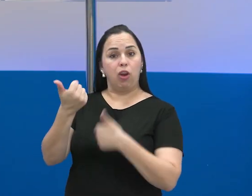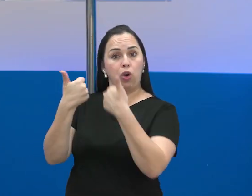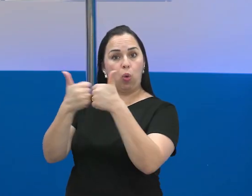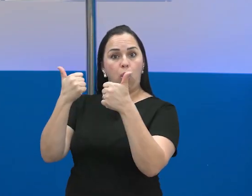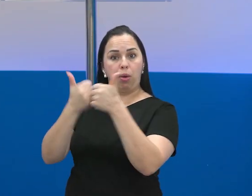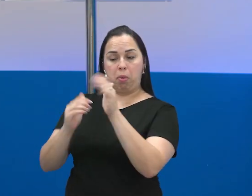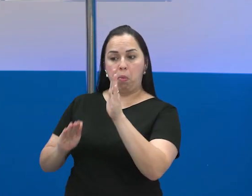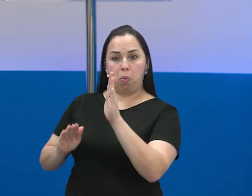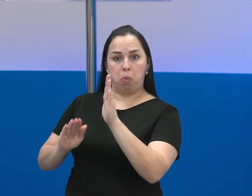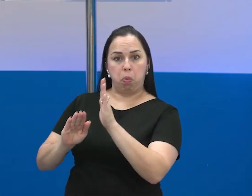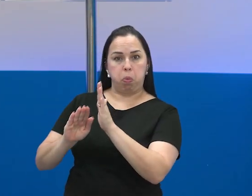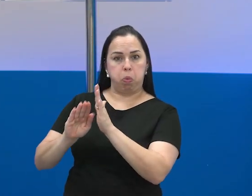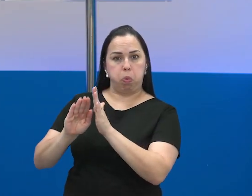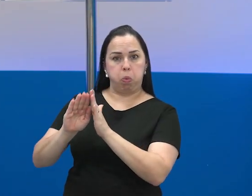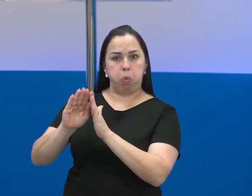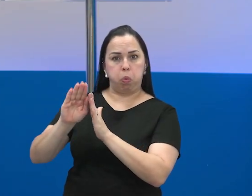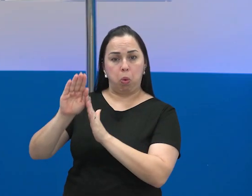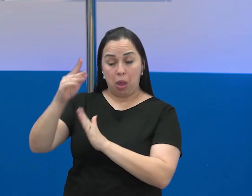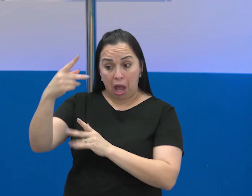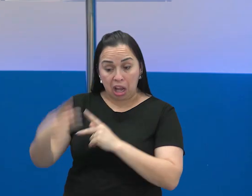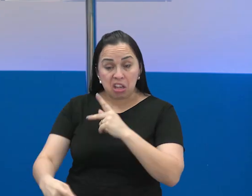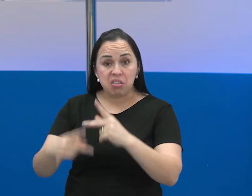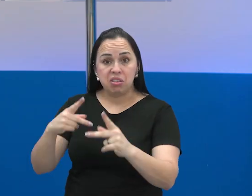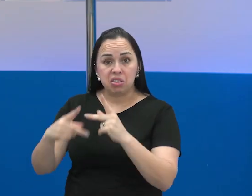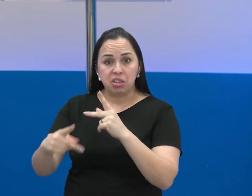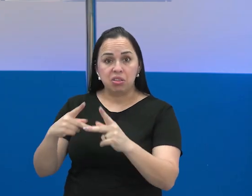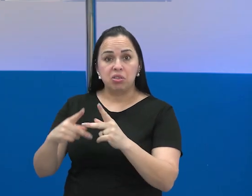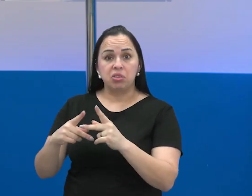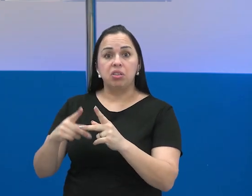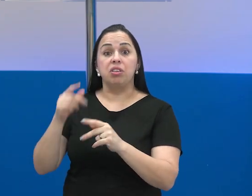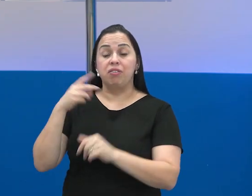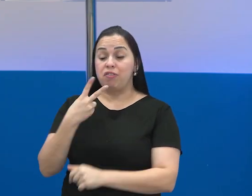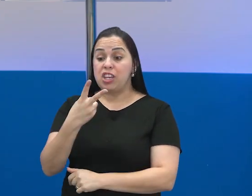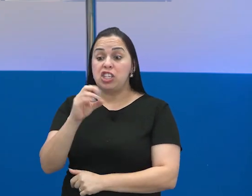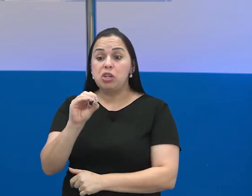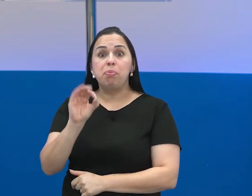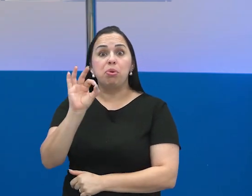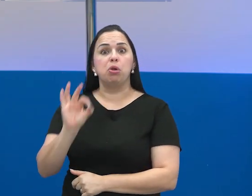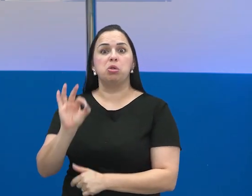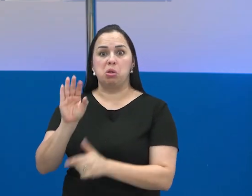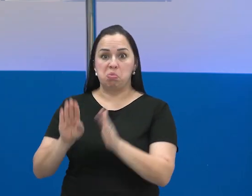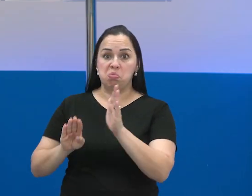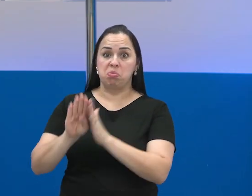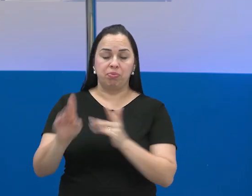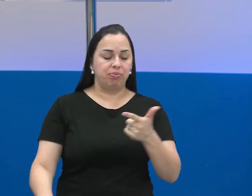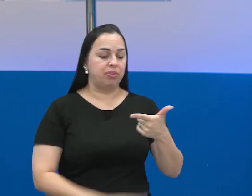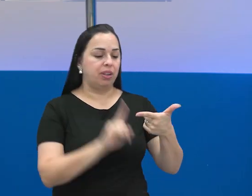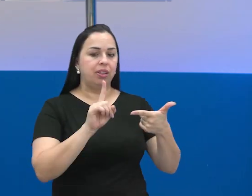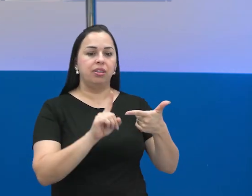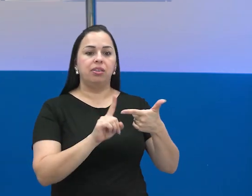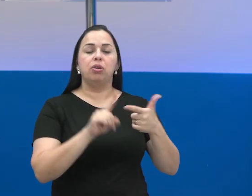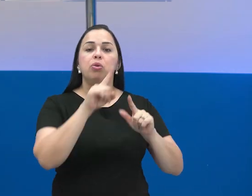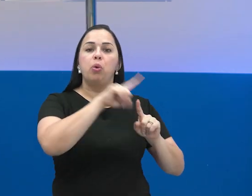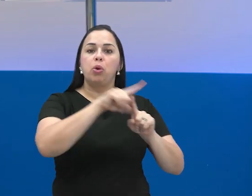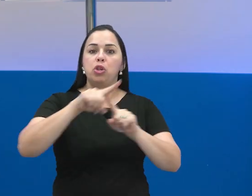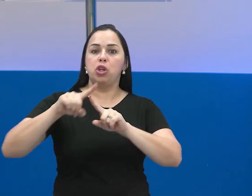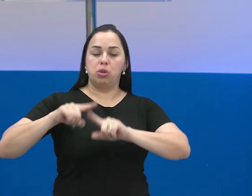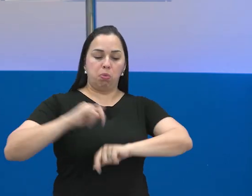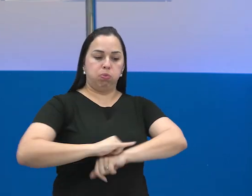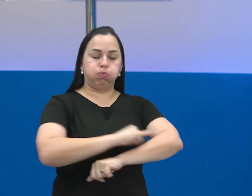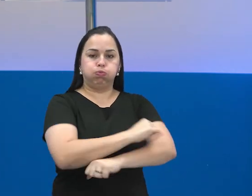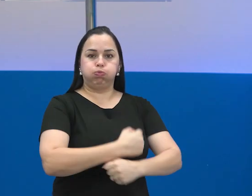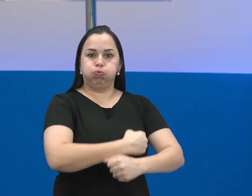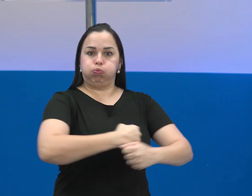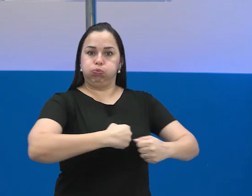tarifa de ônibus. Valor das passagens de São José dos Campos tem reajuste de 20%. Nova classificação para